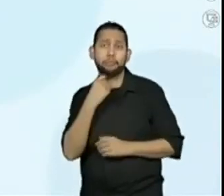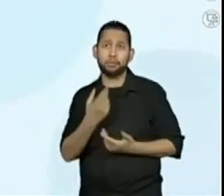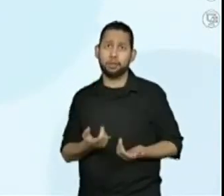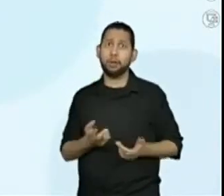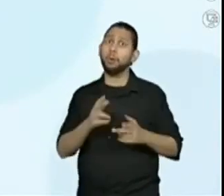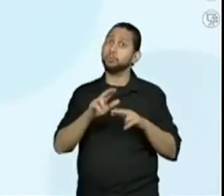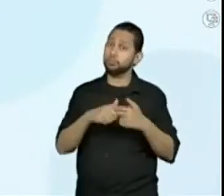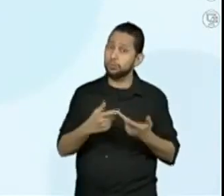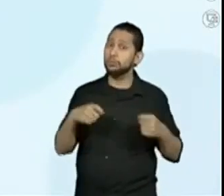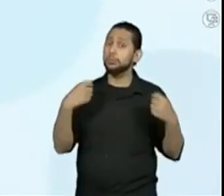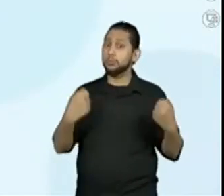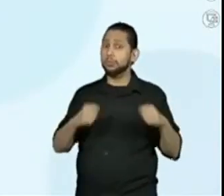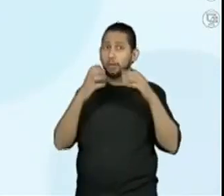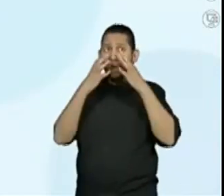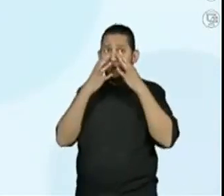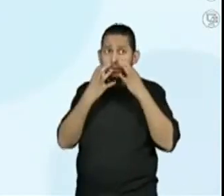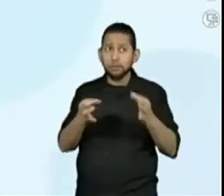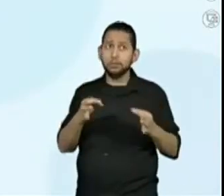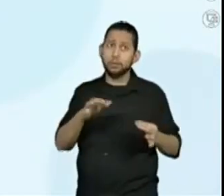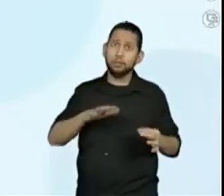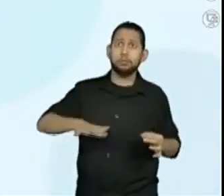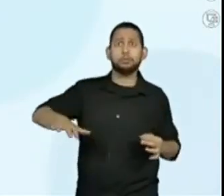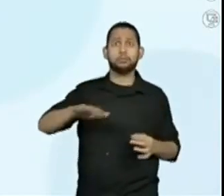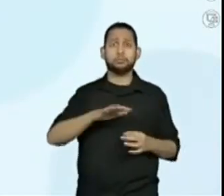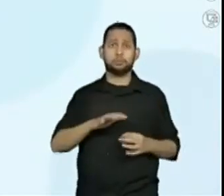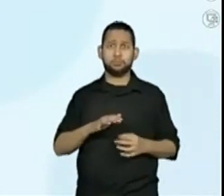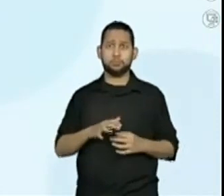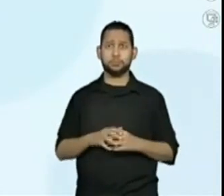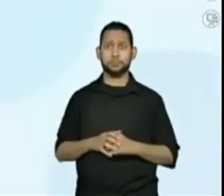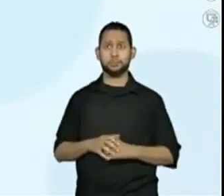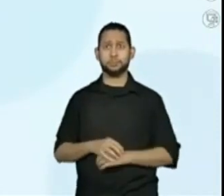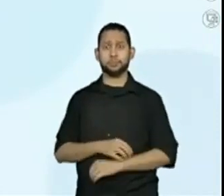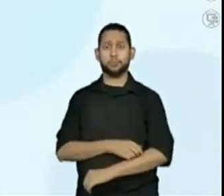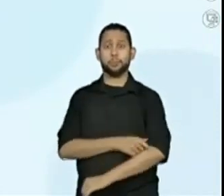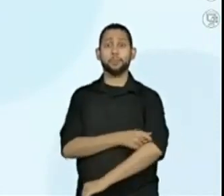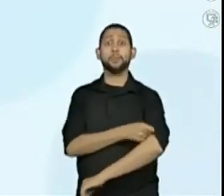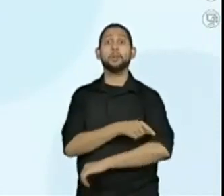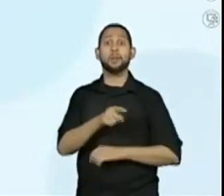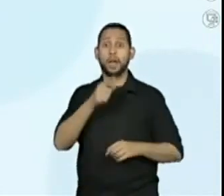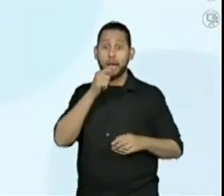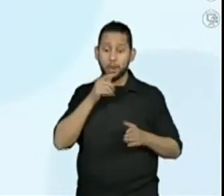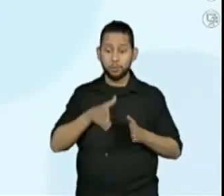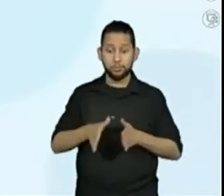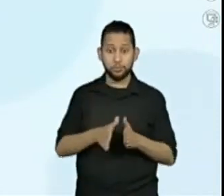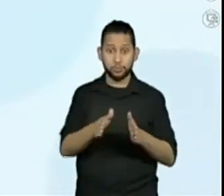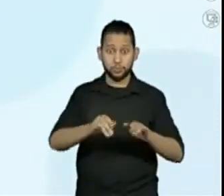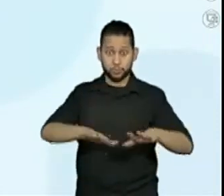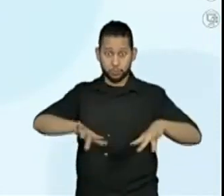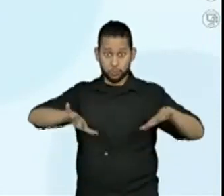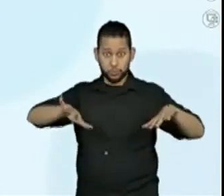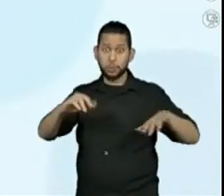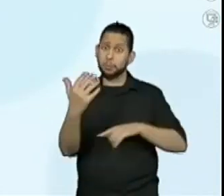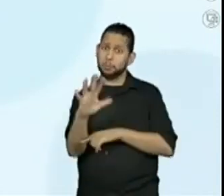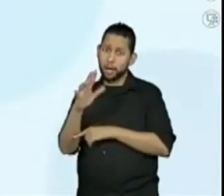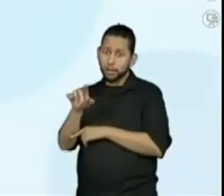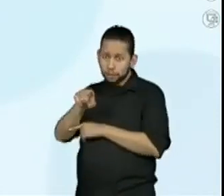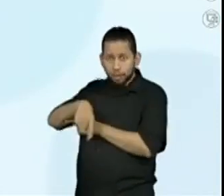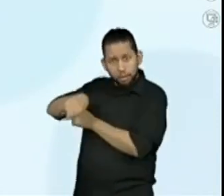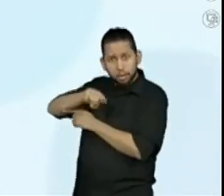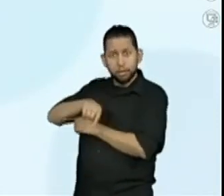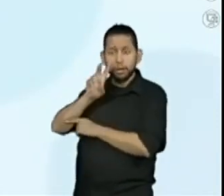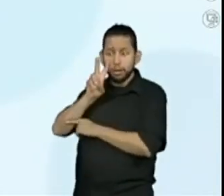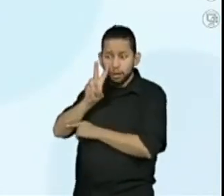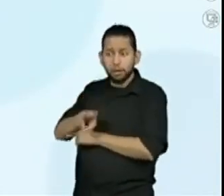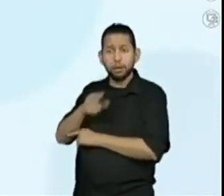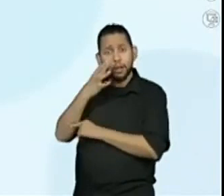devida importância. Olha, vou destacar aqui também um outro motivo importante para a degradação